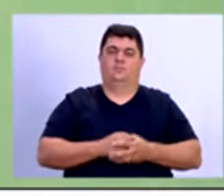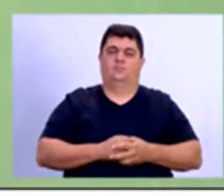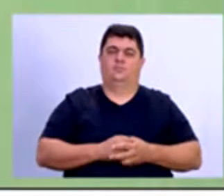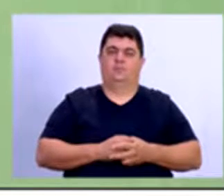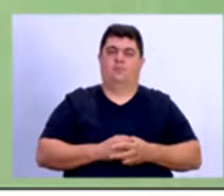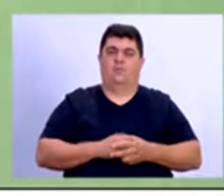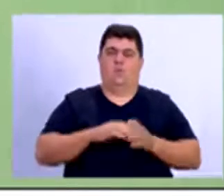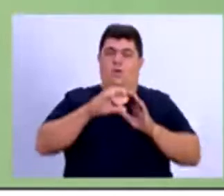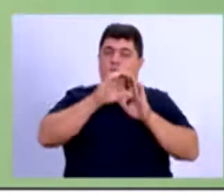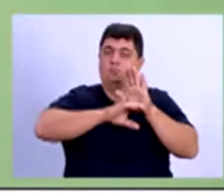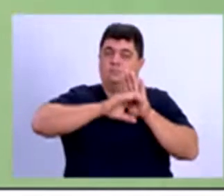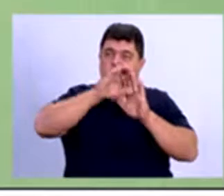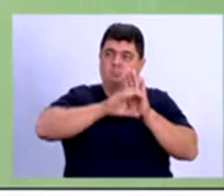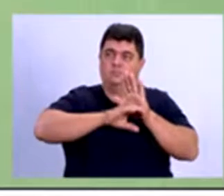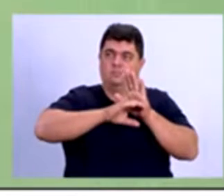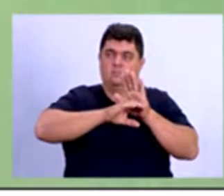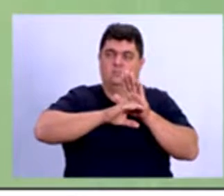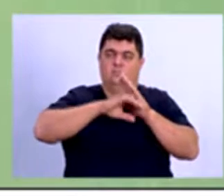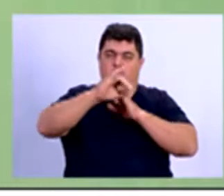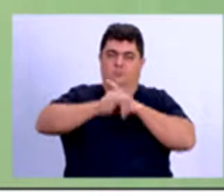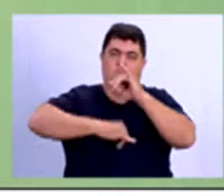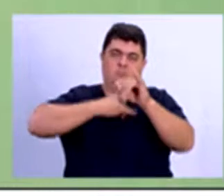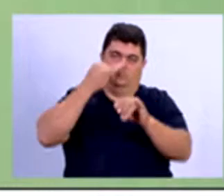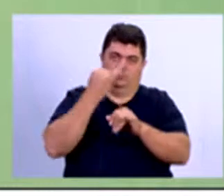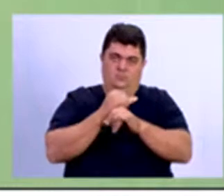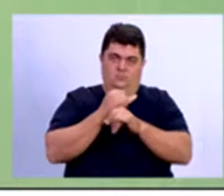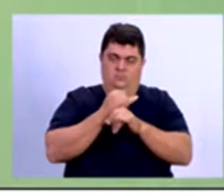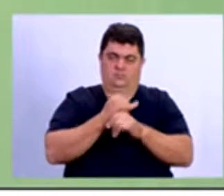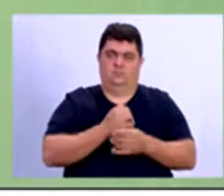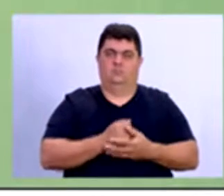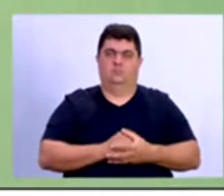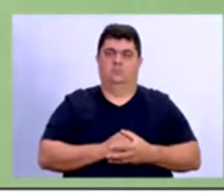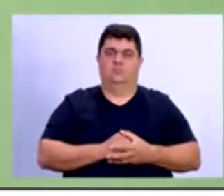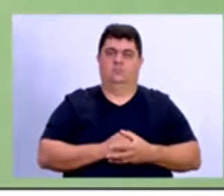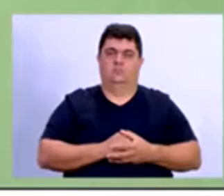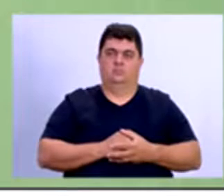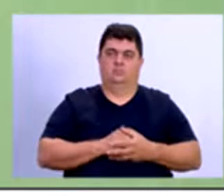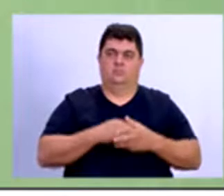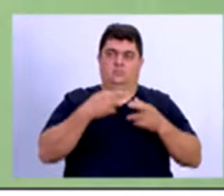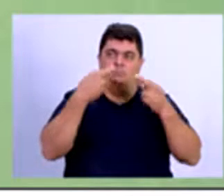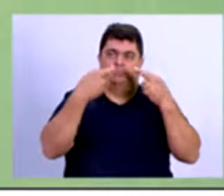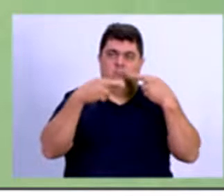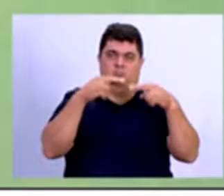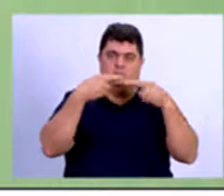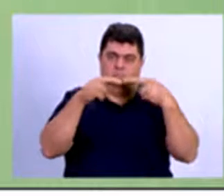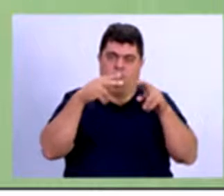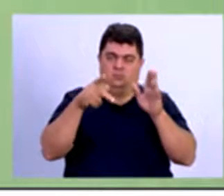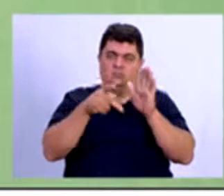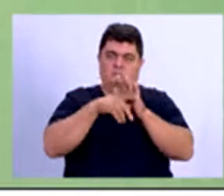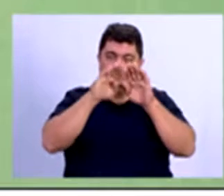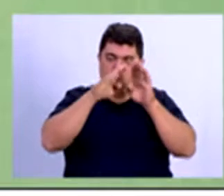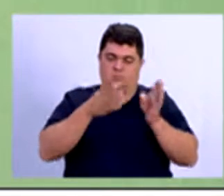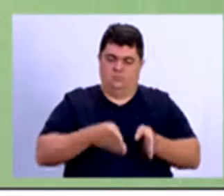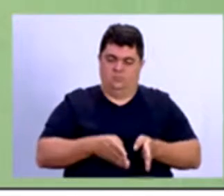conceitos de internet rede de computadores